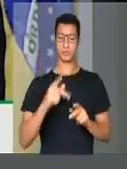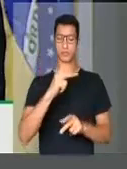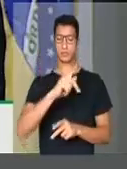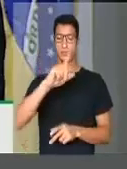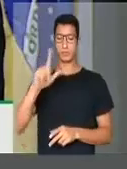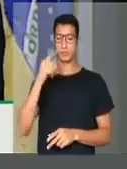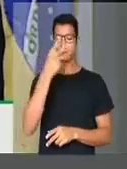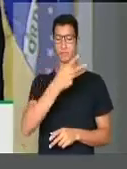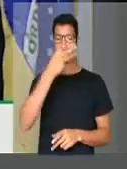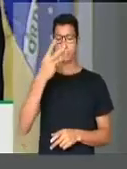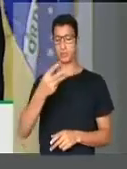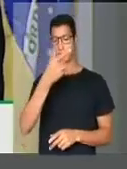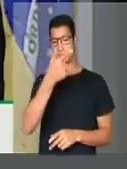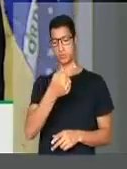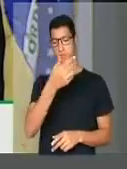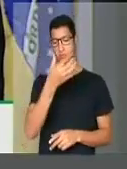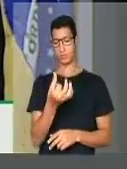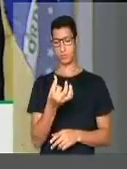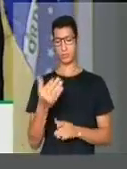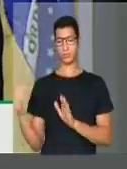lei